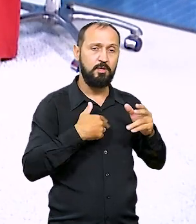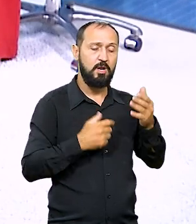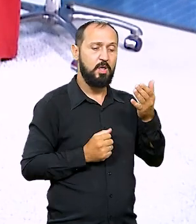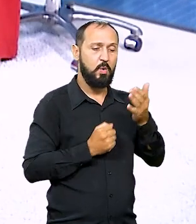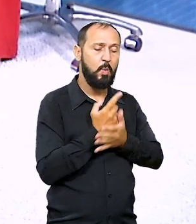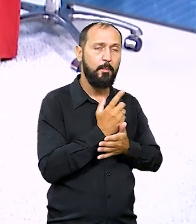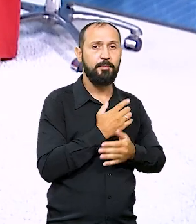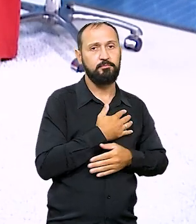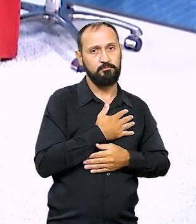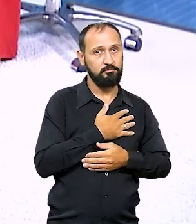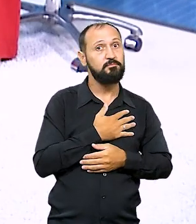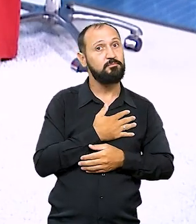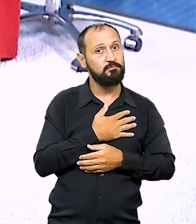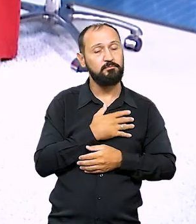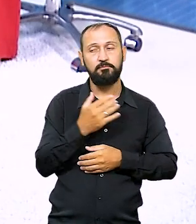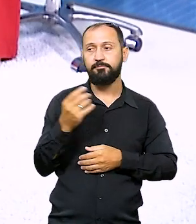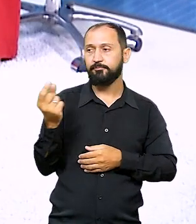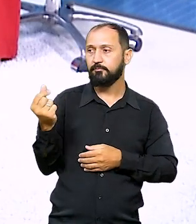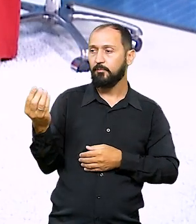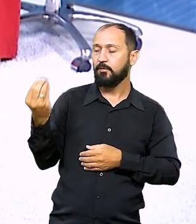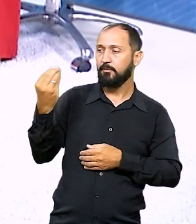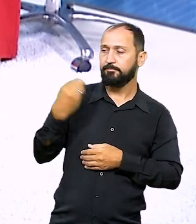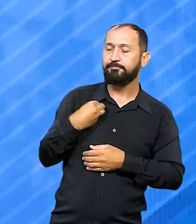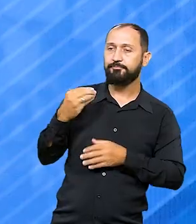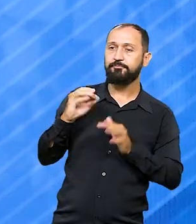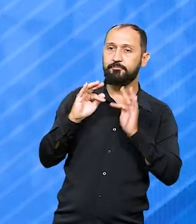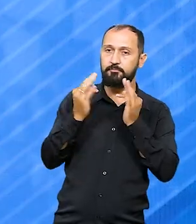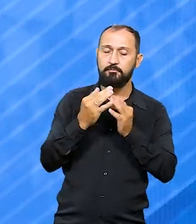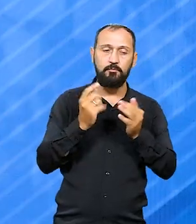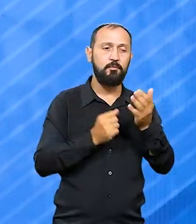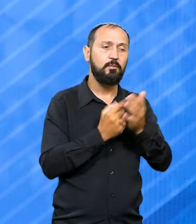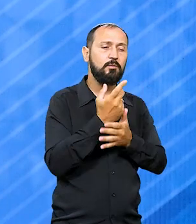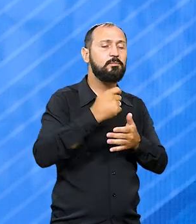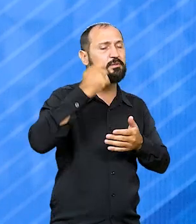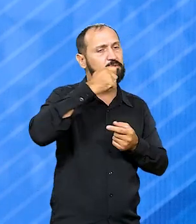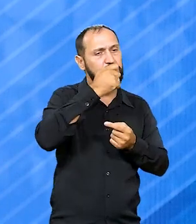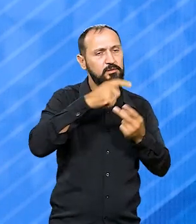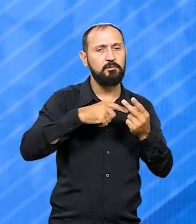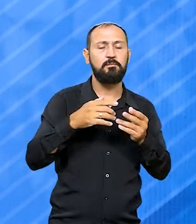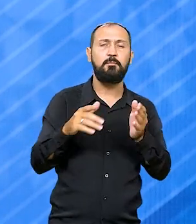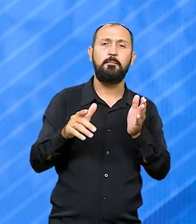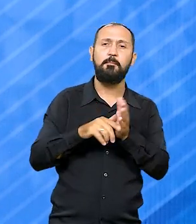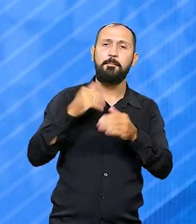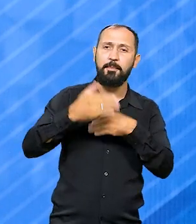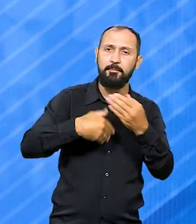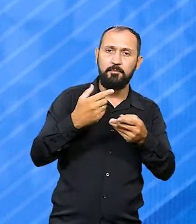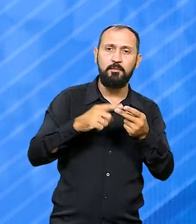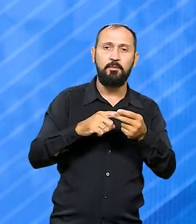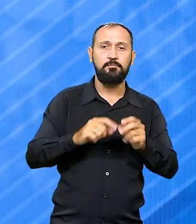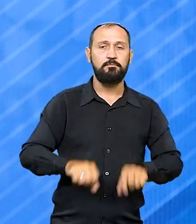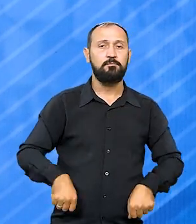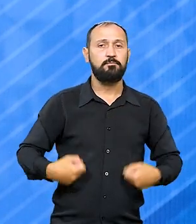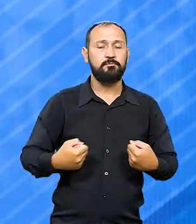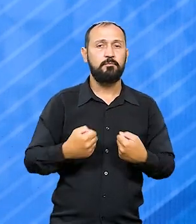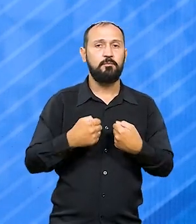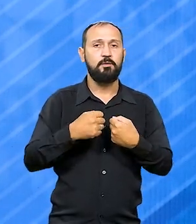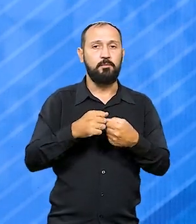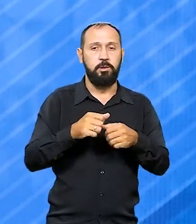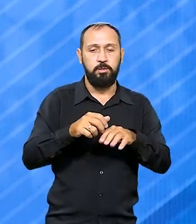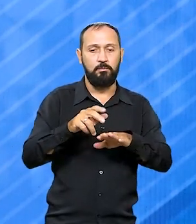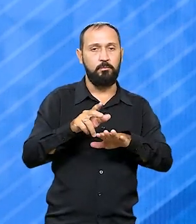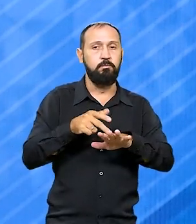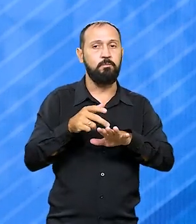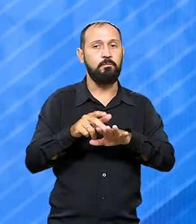dos pertences. Ele pede o valor para a família, vai lá, compra uma pasta de dente, um papel higiênico, um